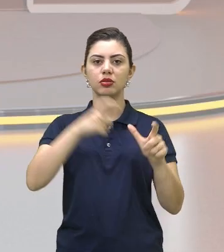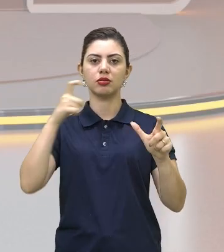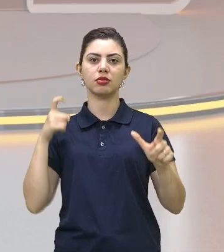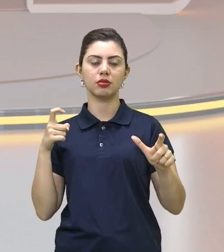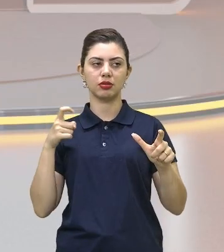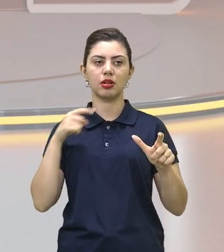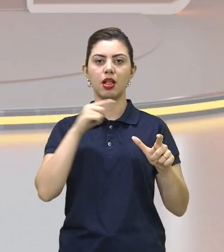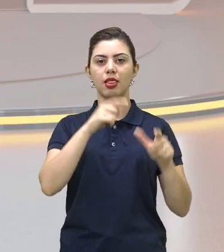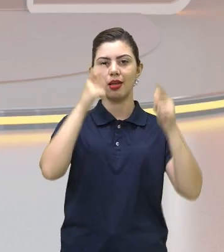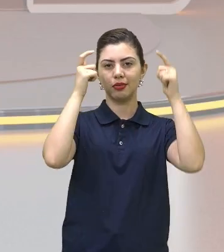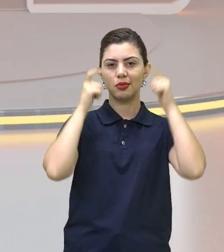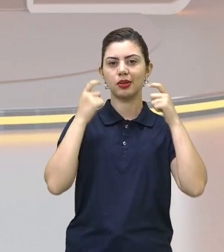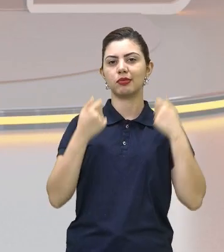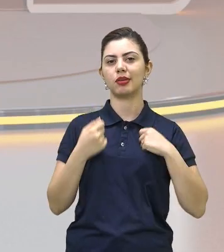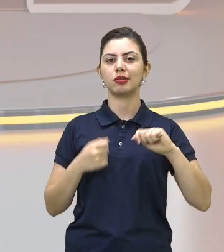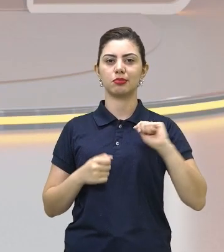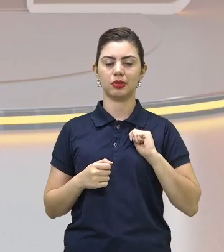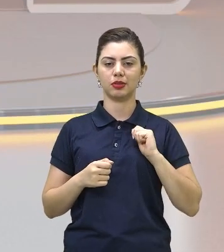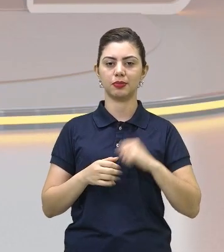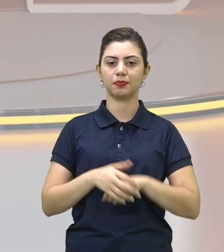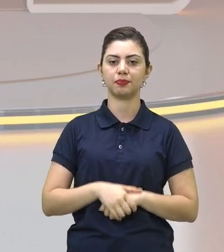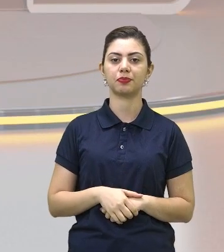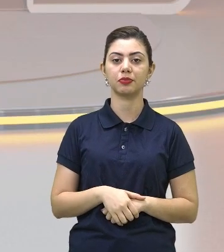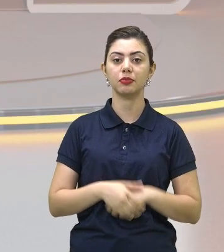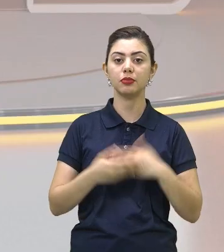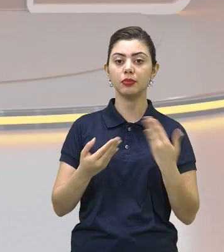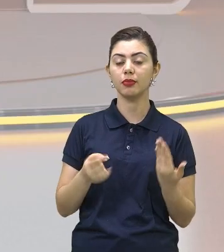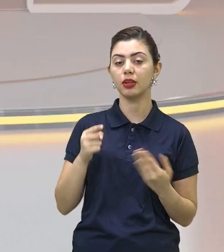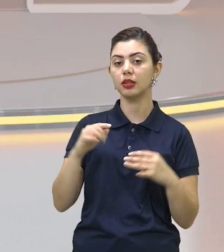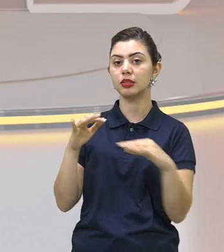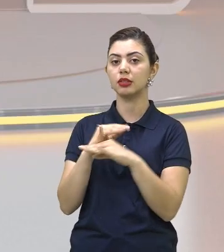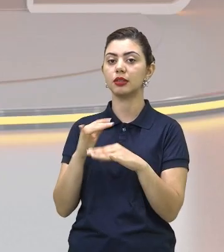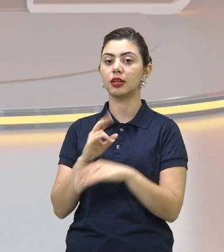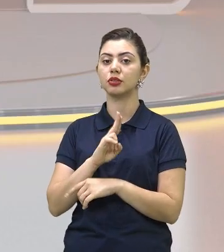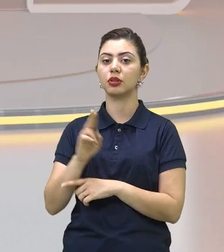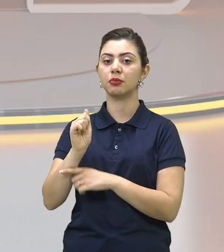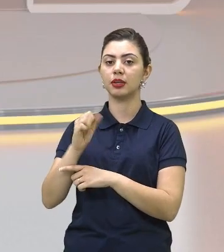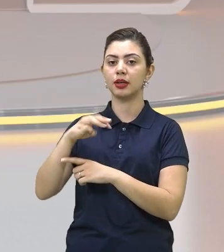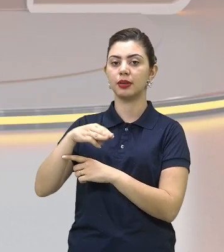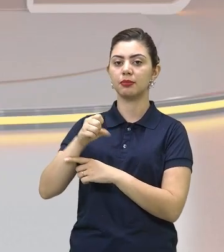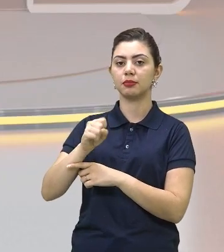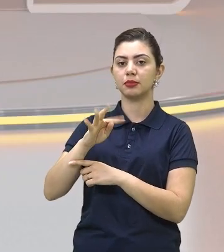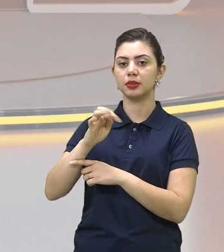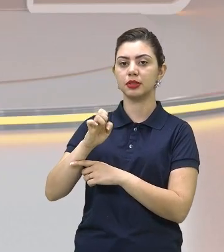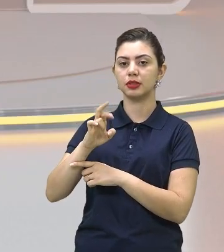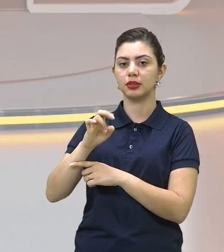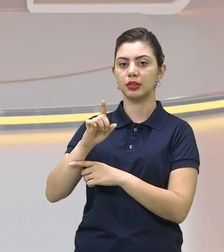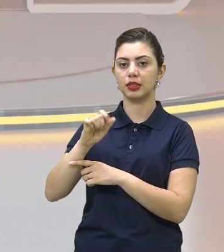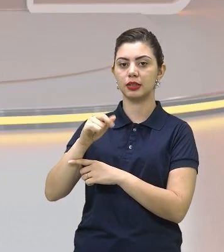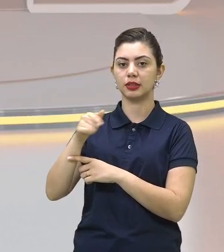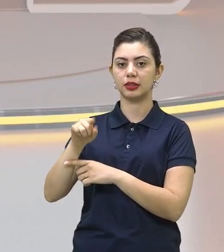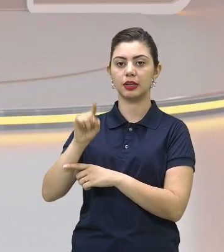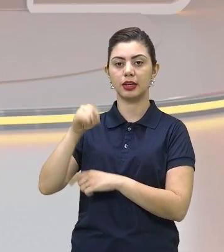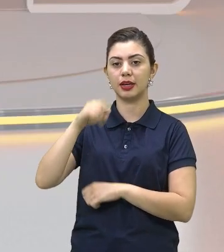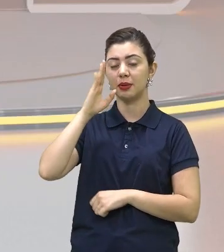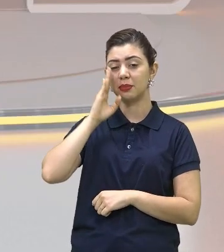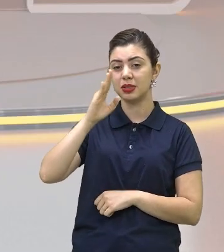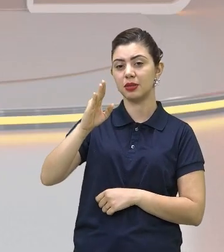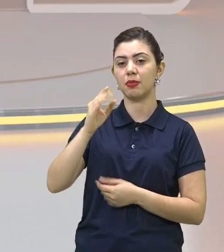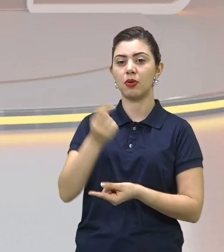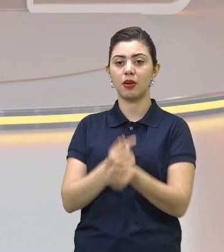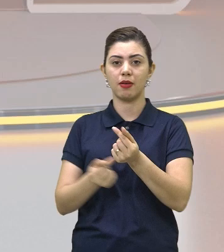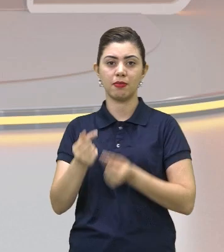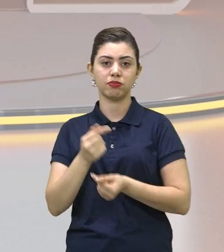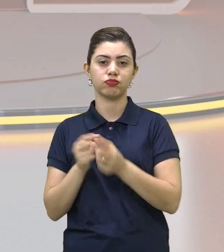Reino Espanhol. A cidade, então, aí de Amsterdã era o centro do capitalismo